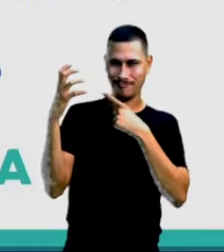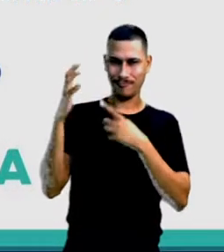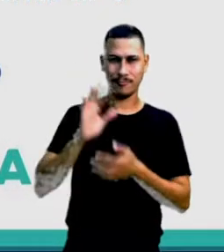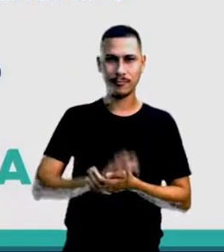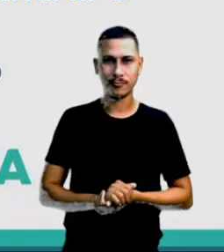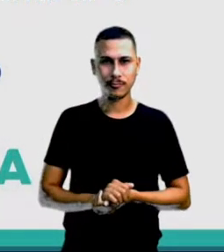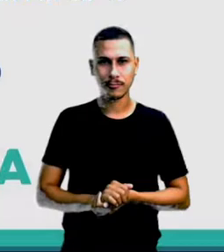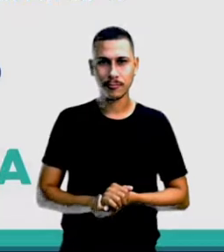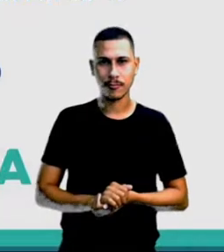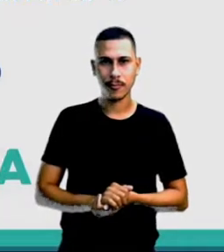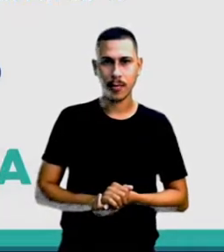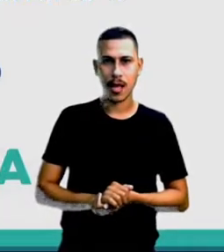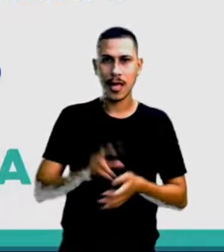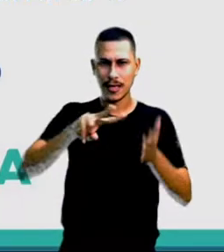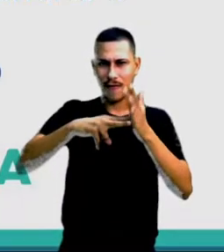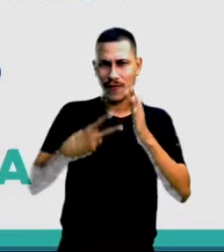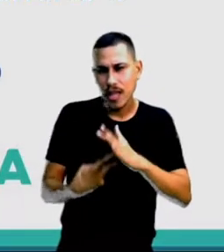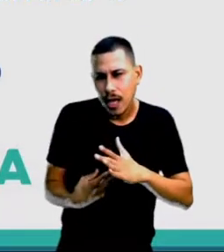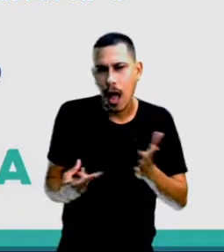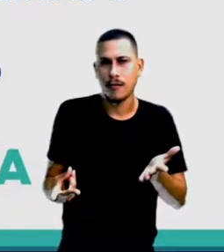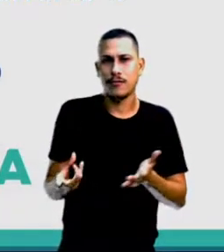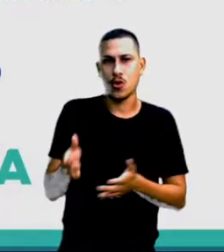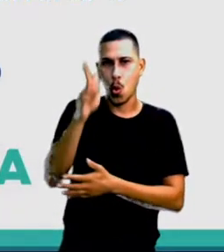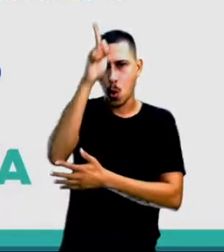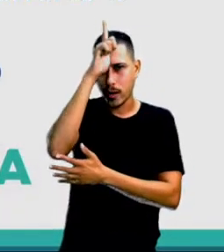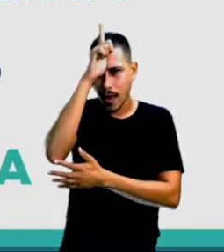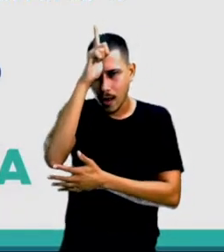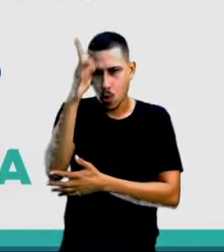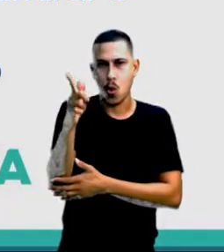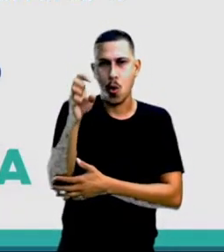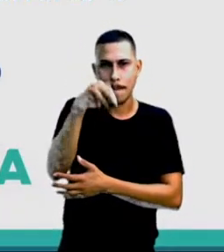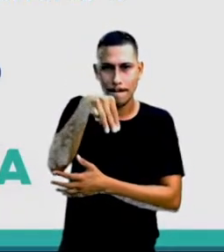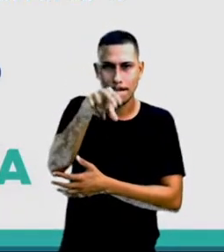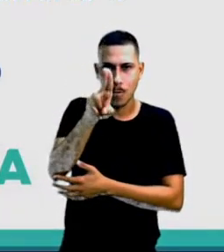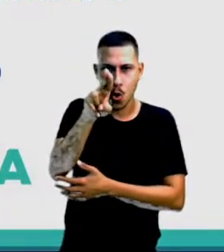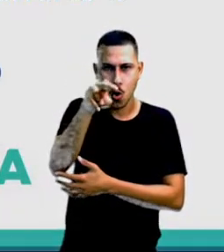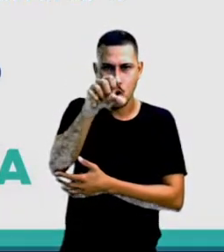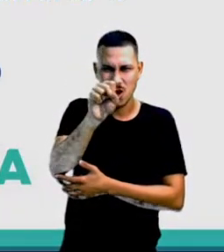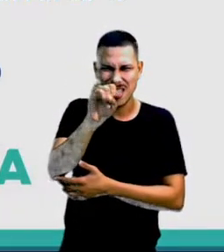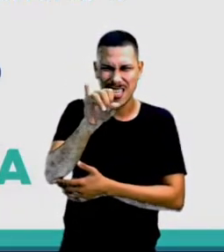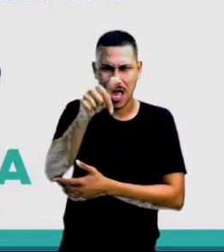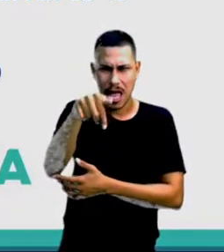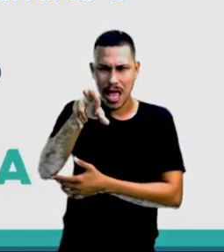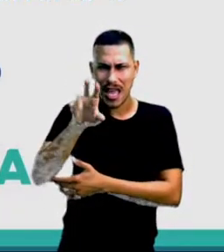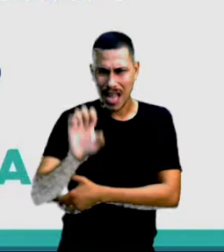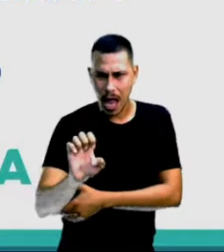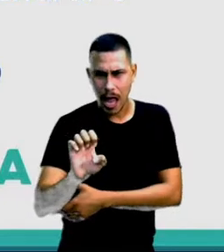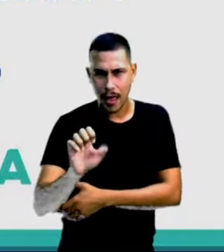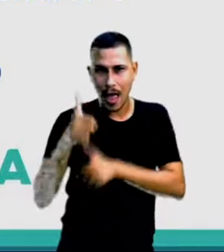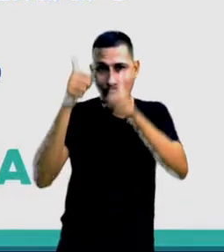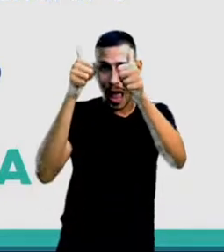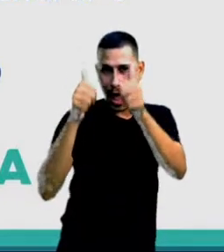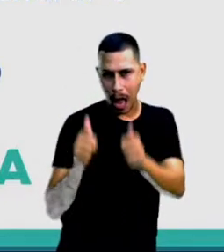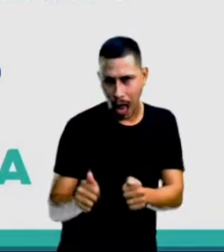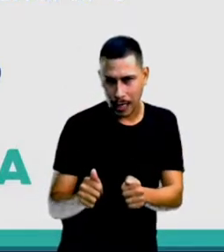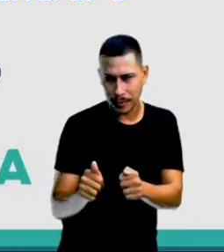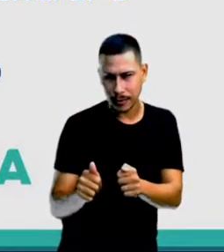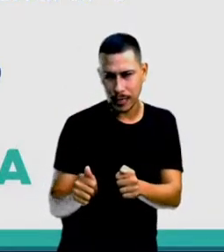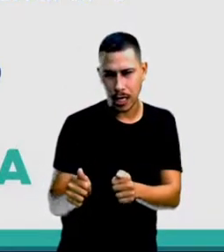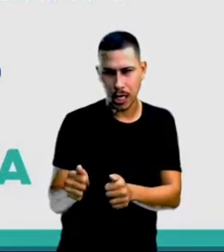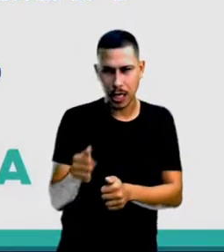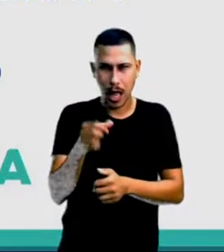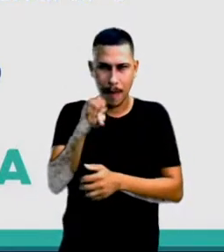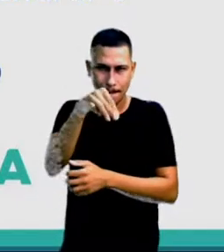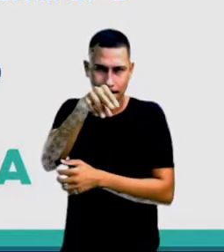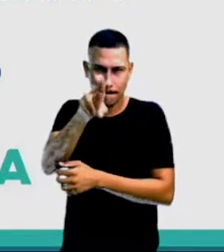do grego musik terminei a arte das musas é uma forma de arte que se